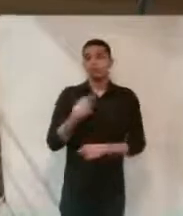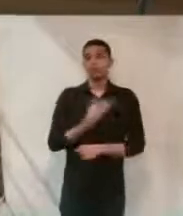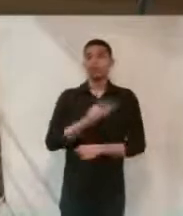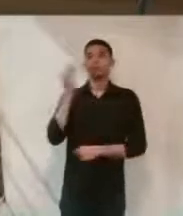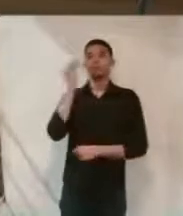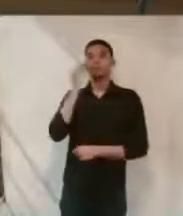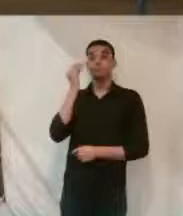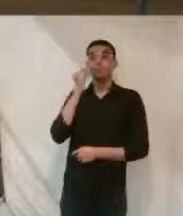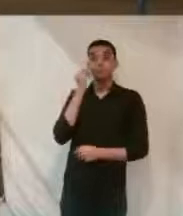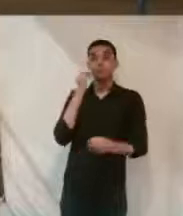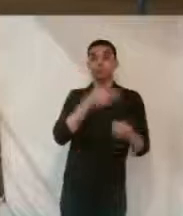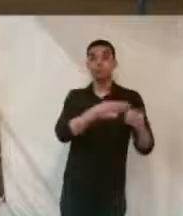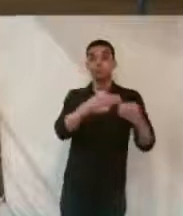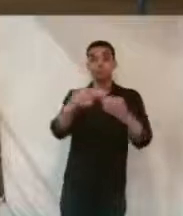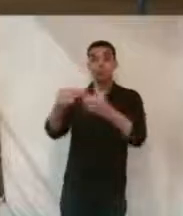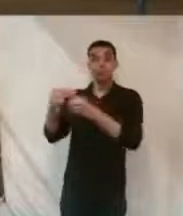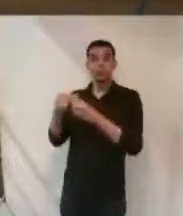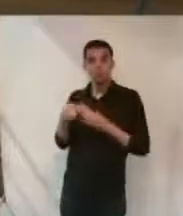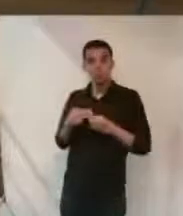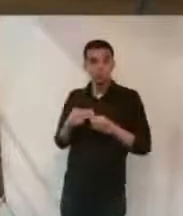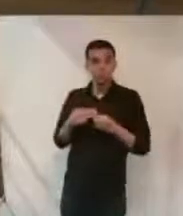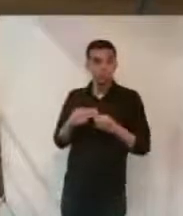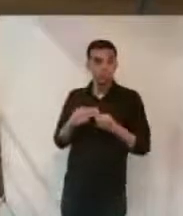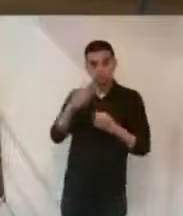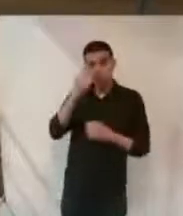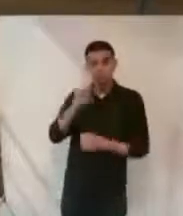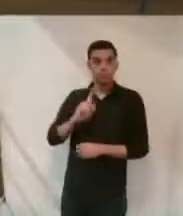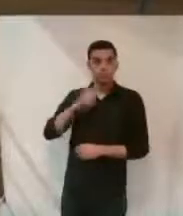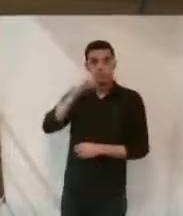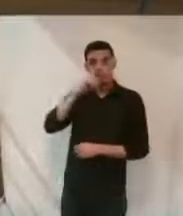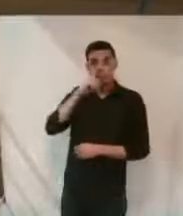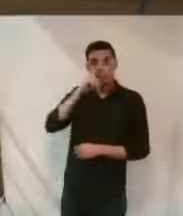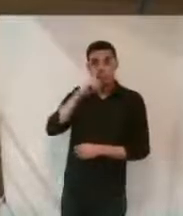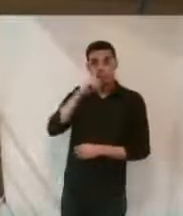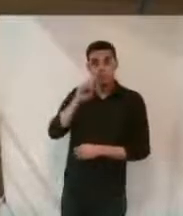por abdicar de receitas importantes, que é o